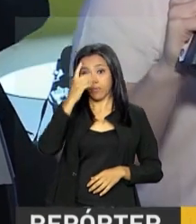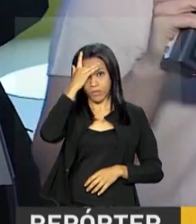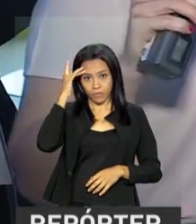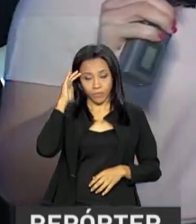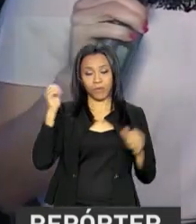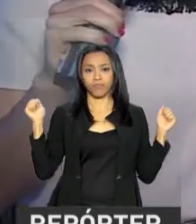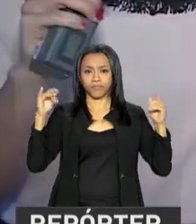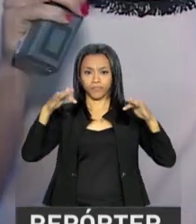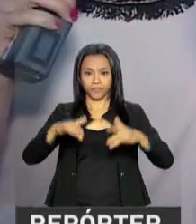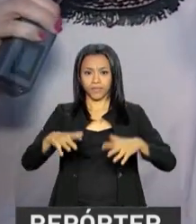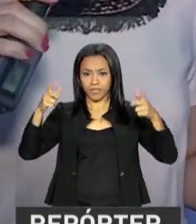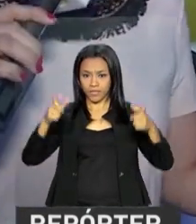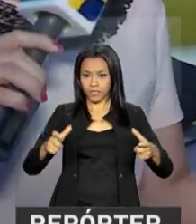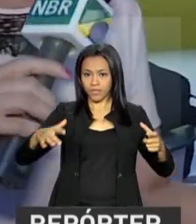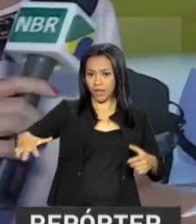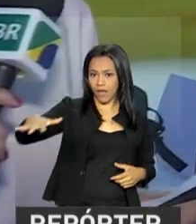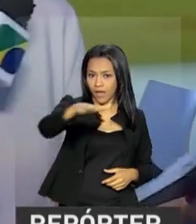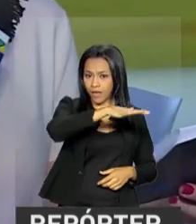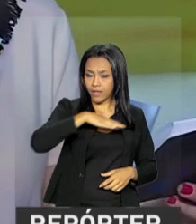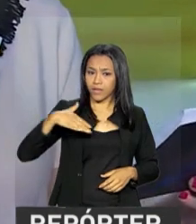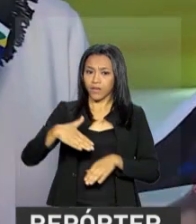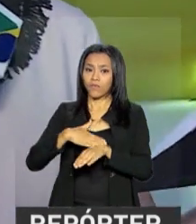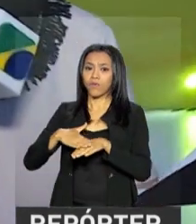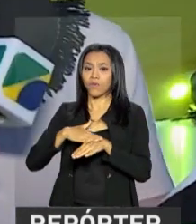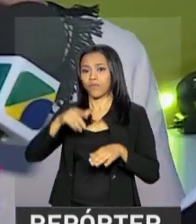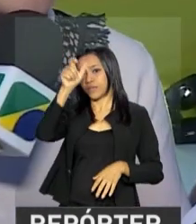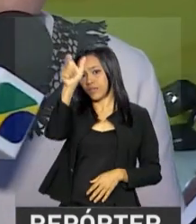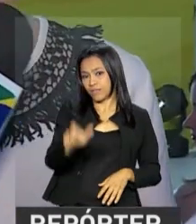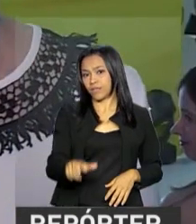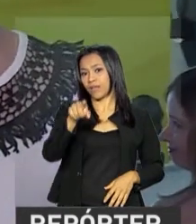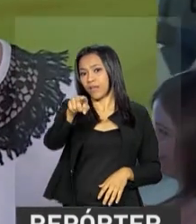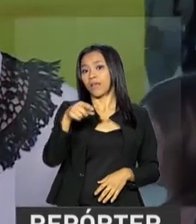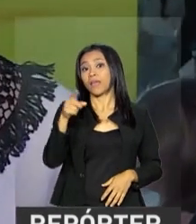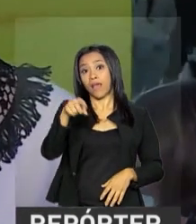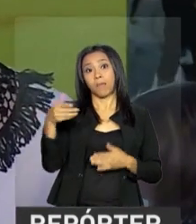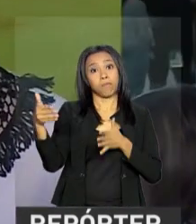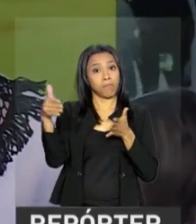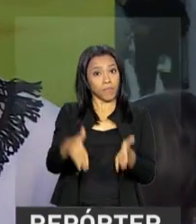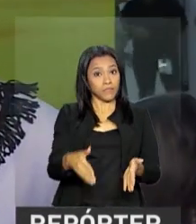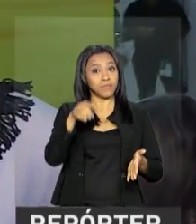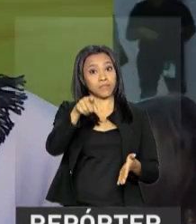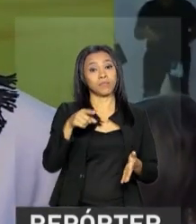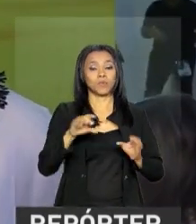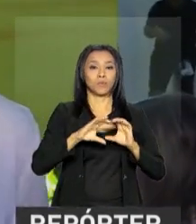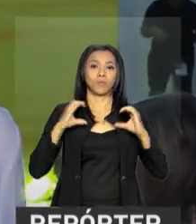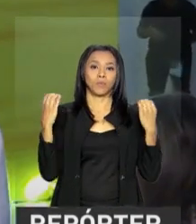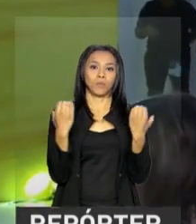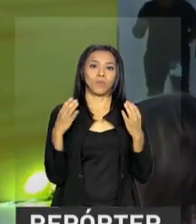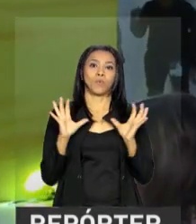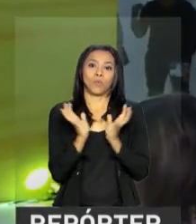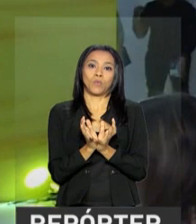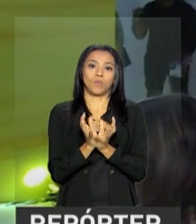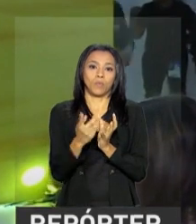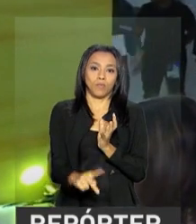no Espaço Brasil, logo na entrada, e vou conversar agora com a Alessandra Daibert, que faz parte do Comitê Executivo do 8º Fórum Mundial da